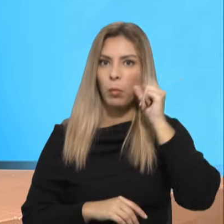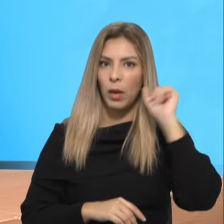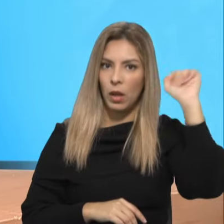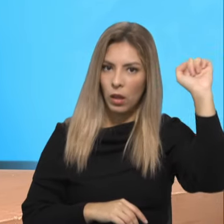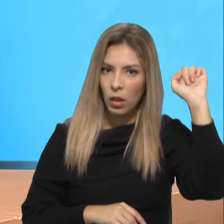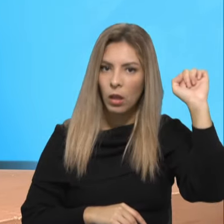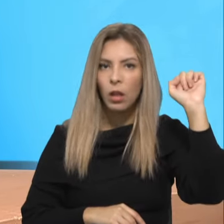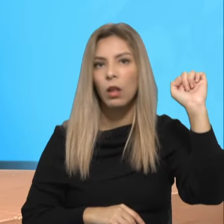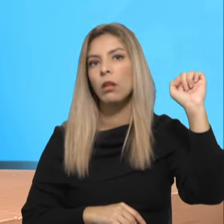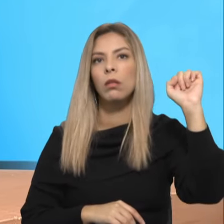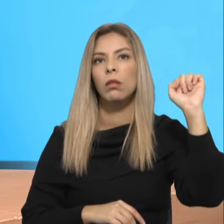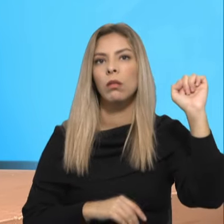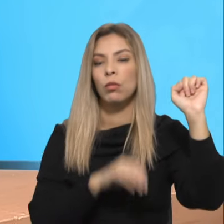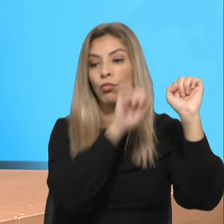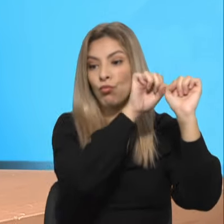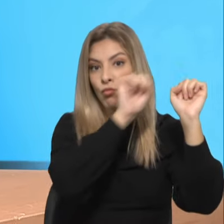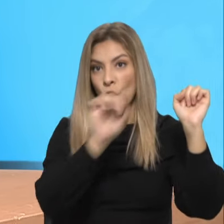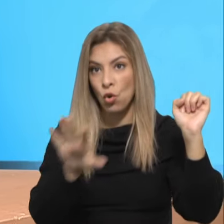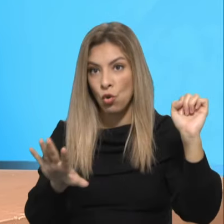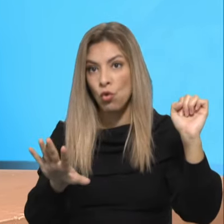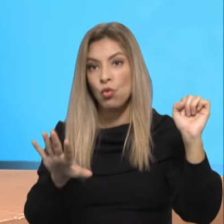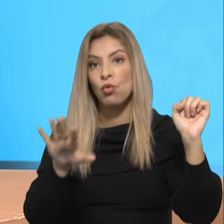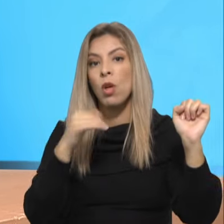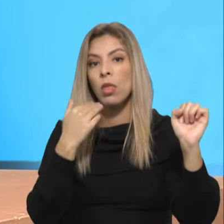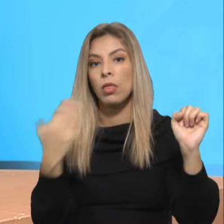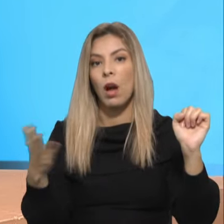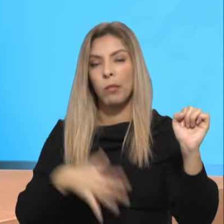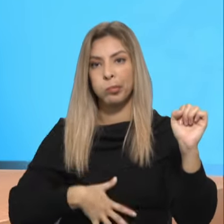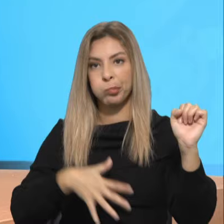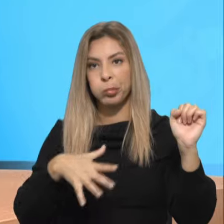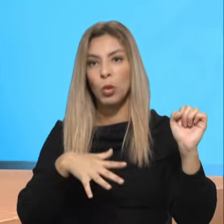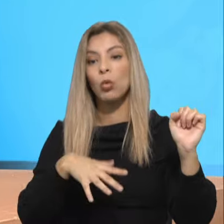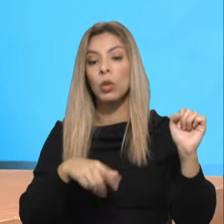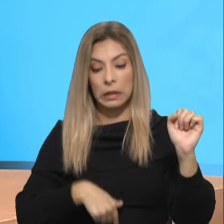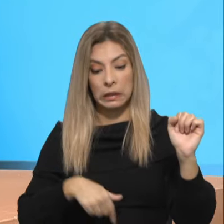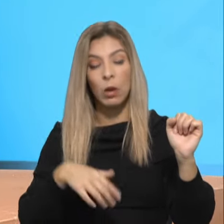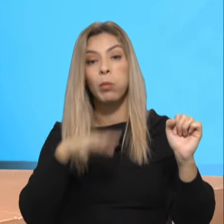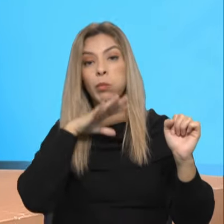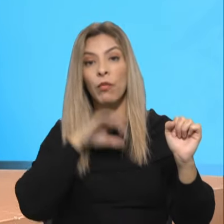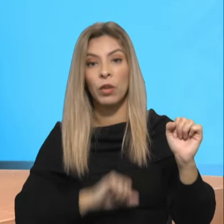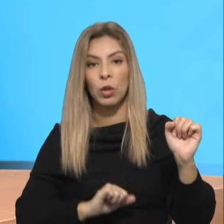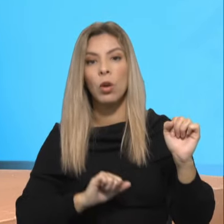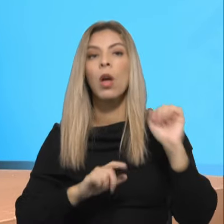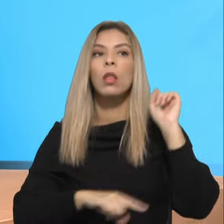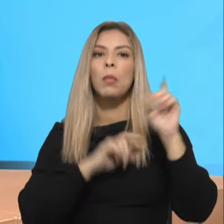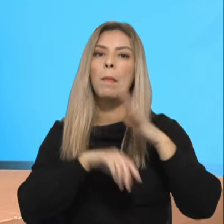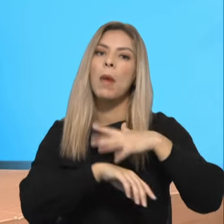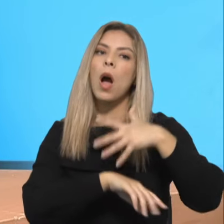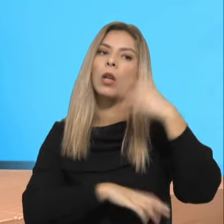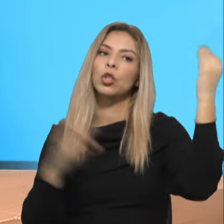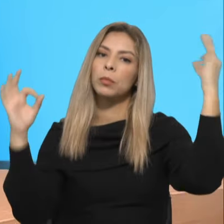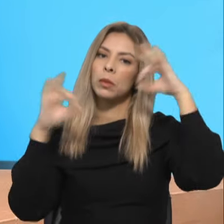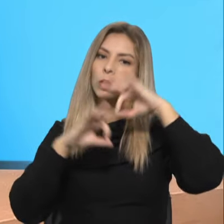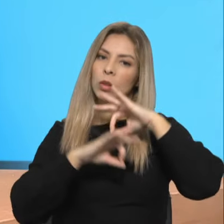que vai fazer com que Maria seja a mãe do seu filho, o Filho, e depois mais tarde o Espírito Santo virá sobre ti. Portanto, temos aqui uma